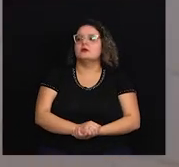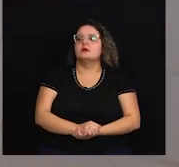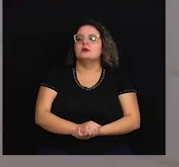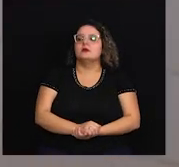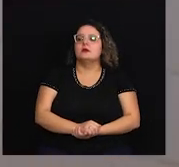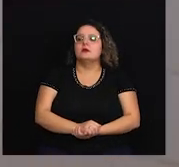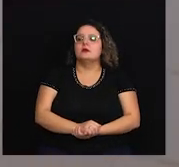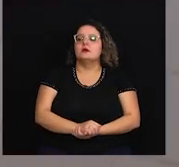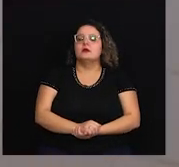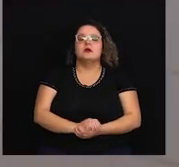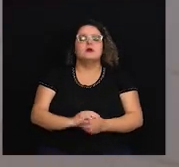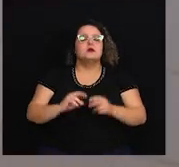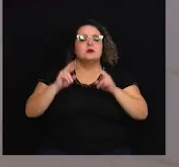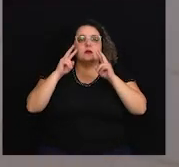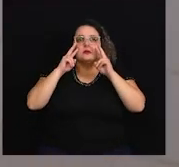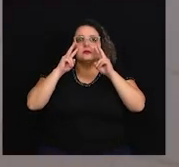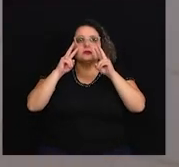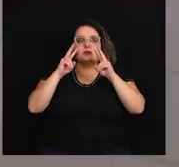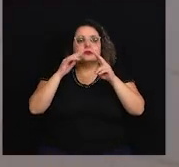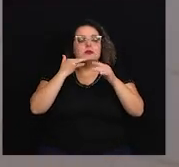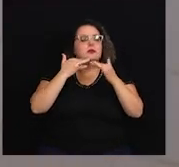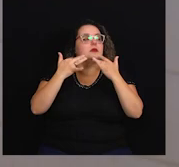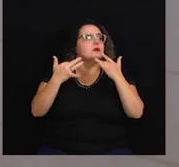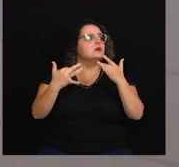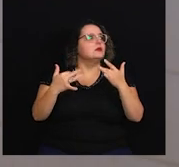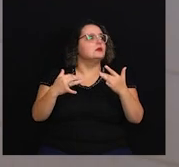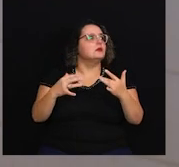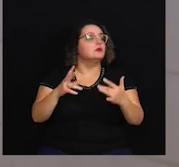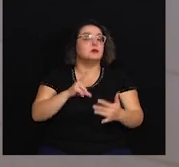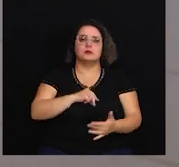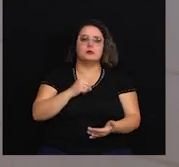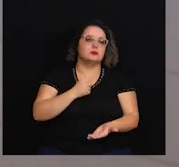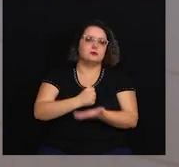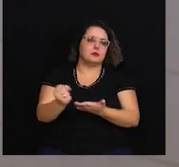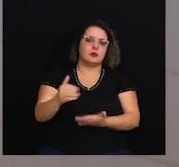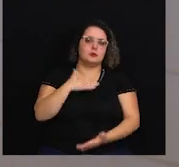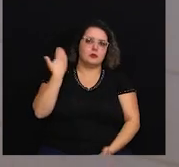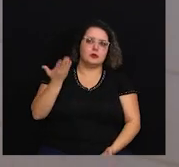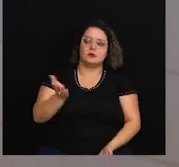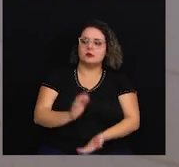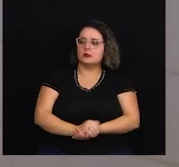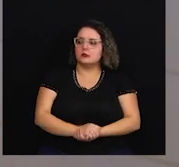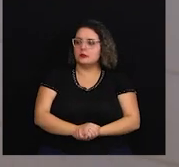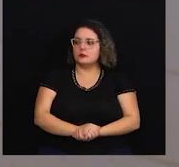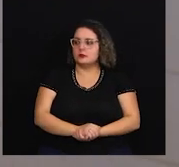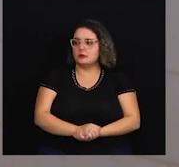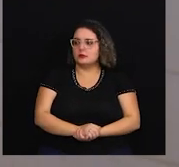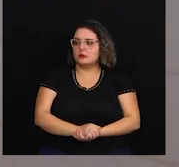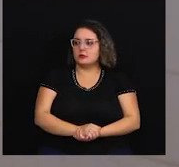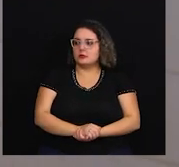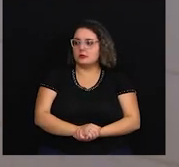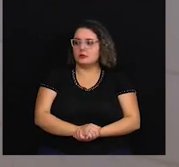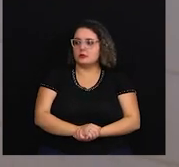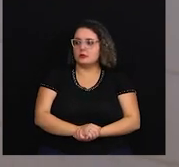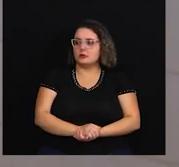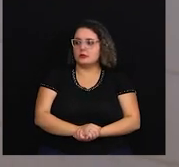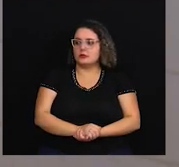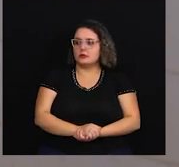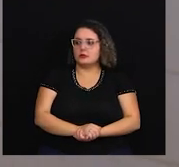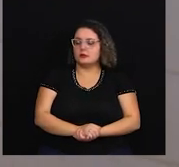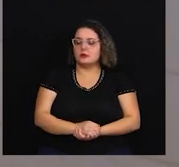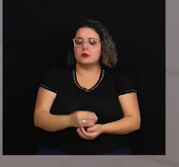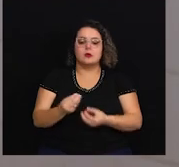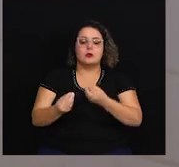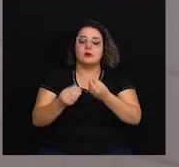eu vi aqui no colorido eu saí de um túnel falei nosso já foi né e já foi E aí isso